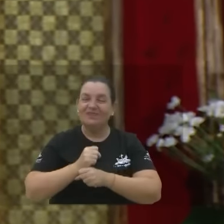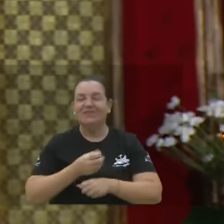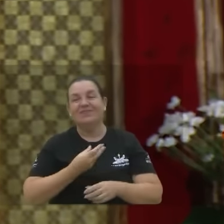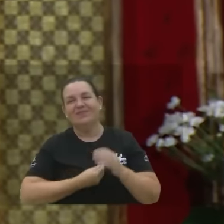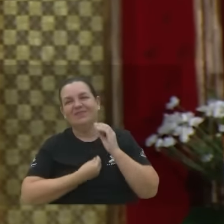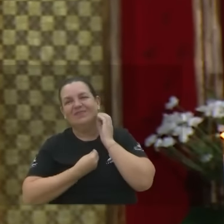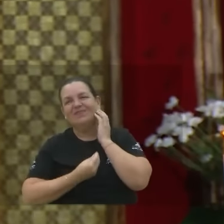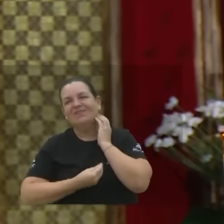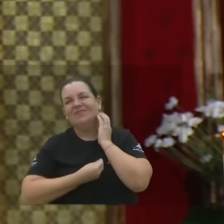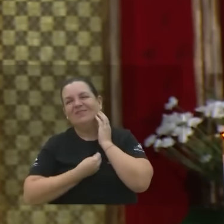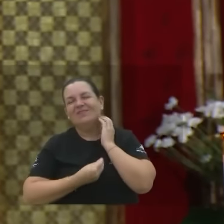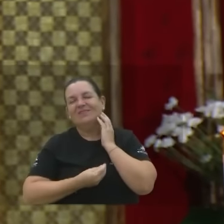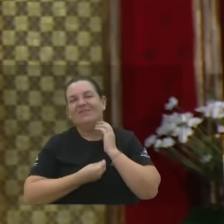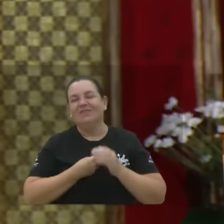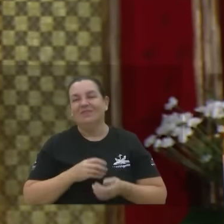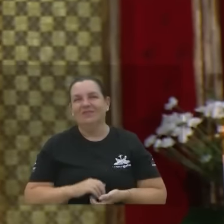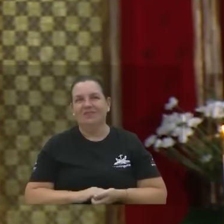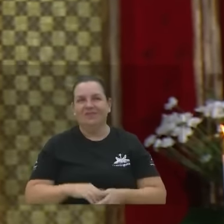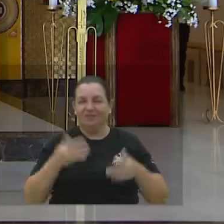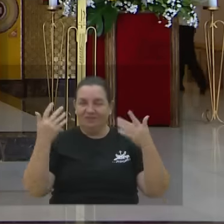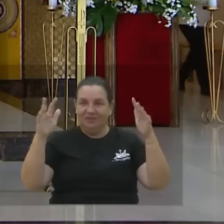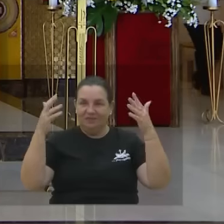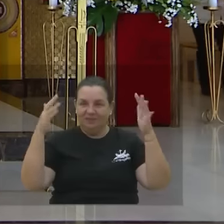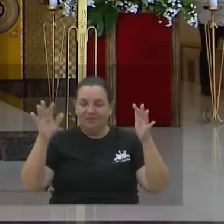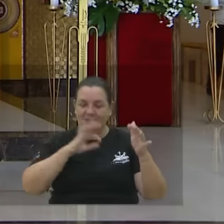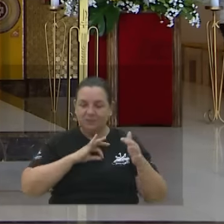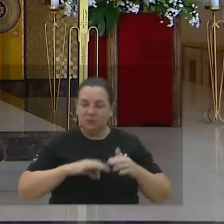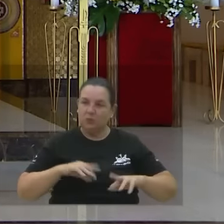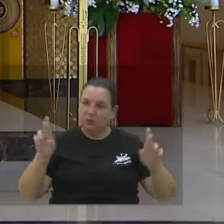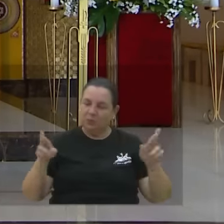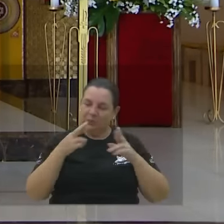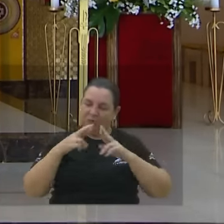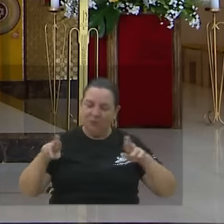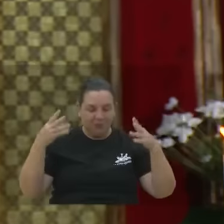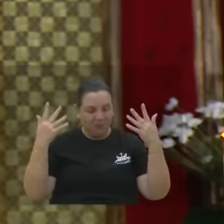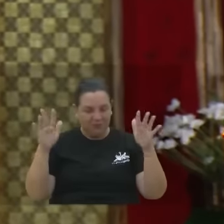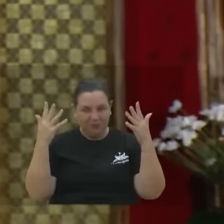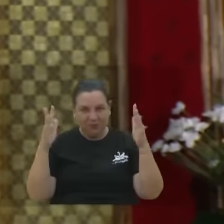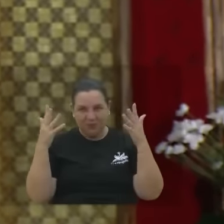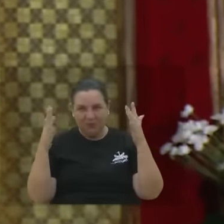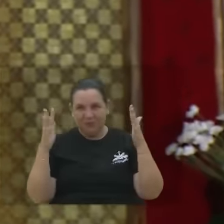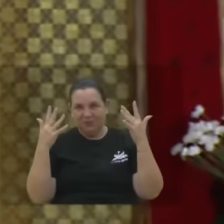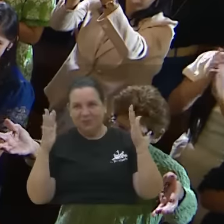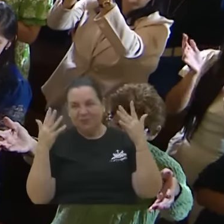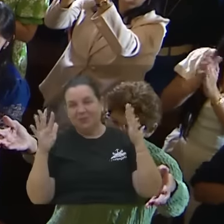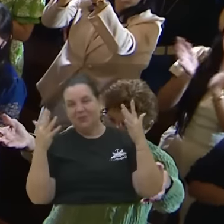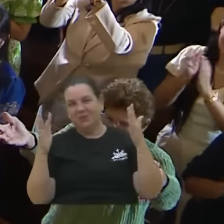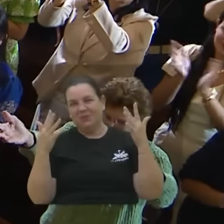anos de vida. Viva o Padre Reginaldo Manzotti!